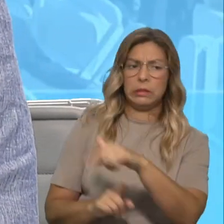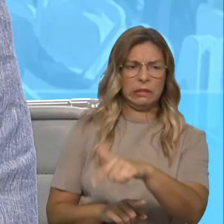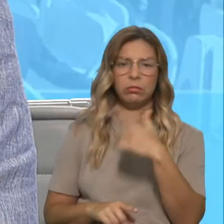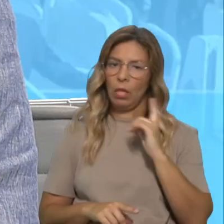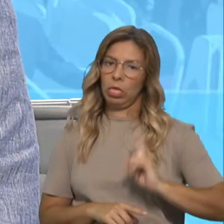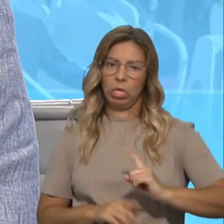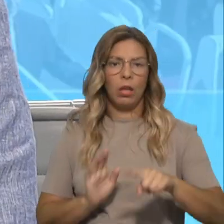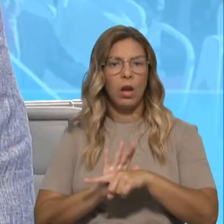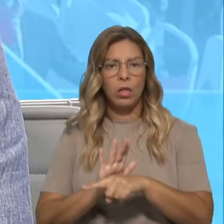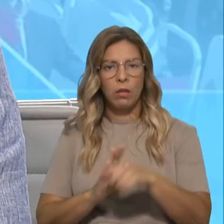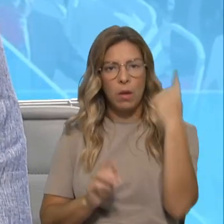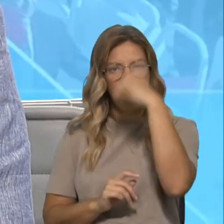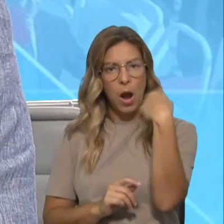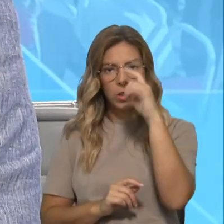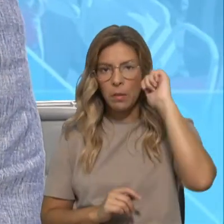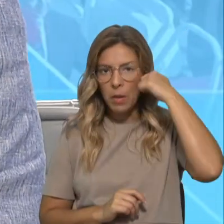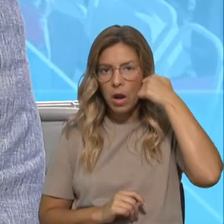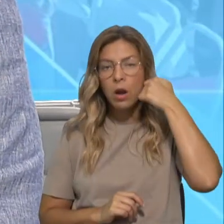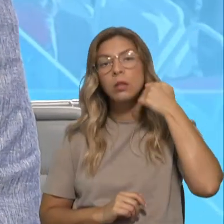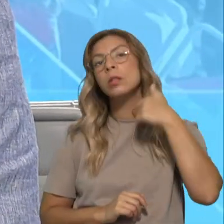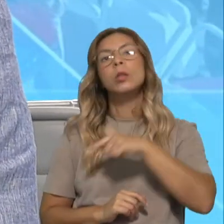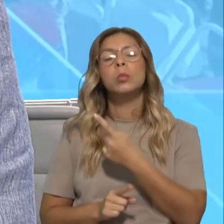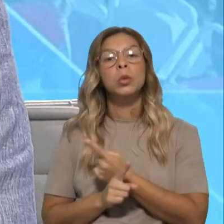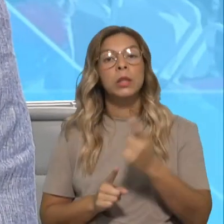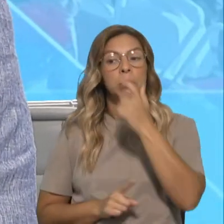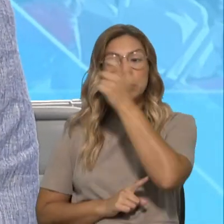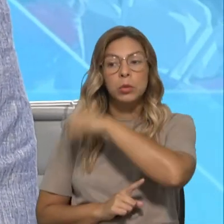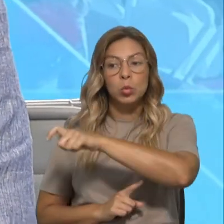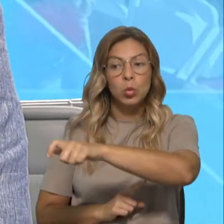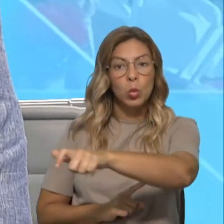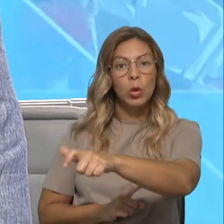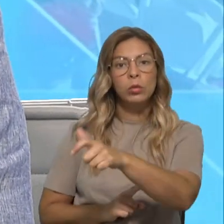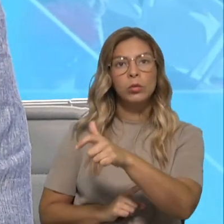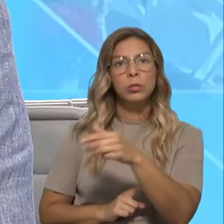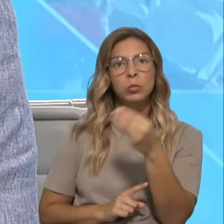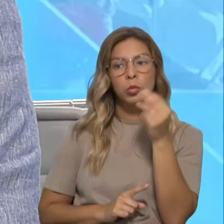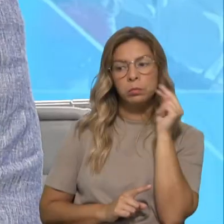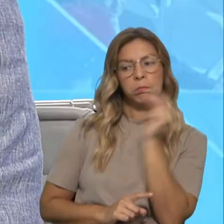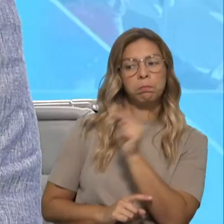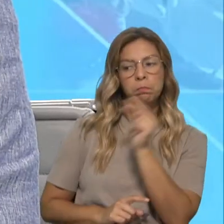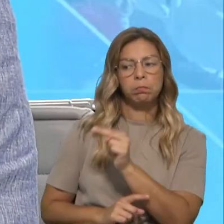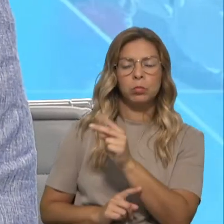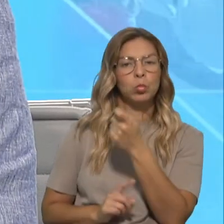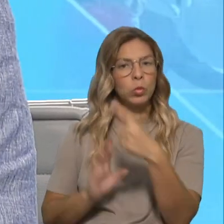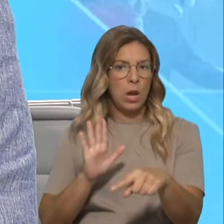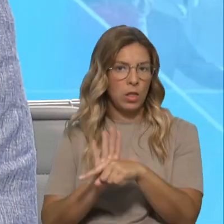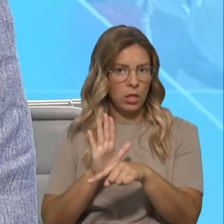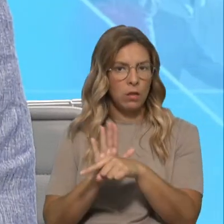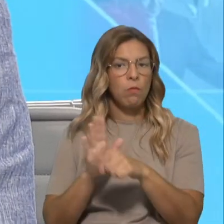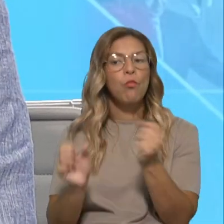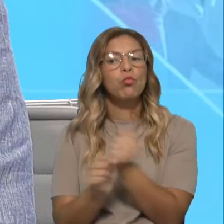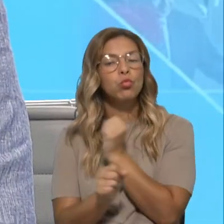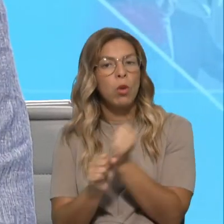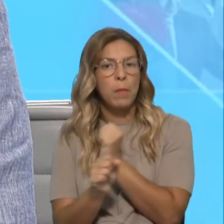pessoas têm entre nós uma noção, de uma forma muito larga, negativa do funcionamento dos